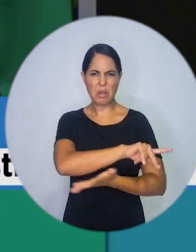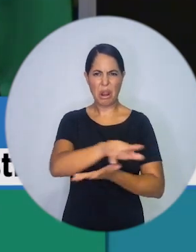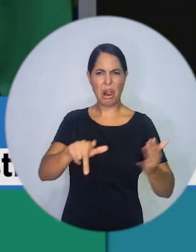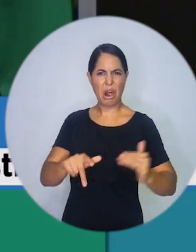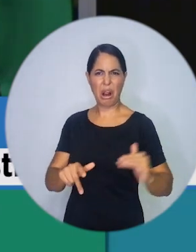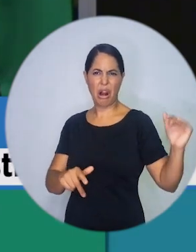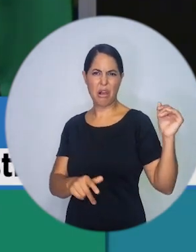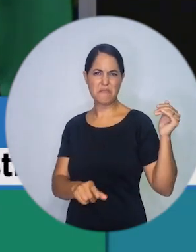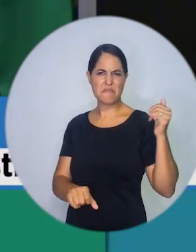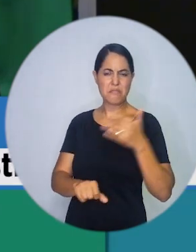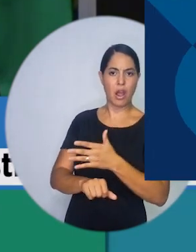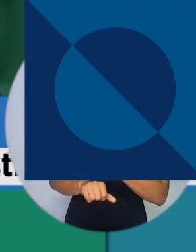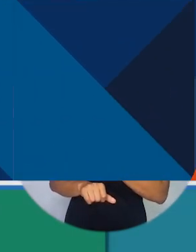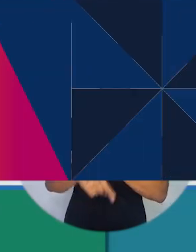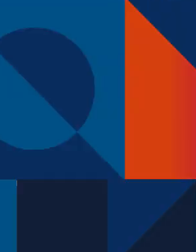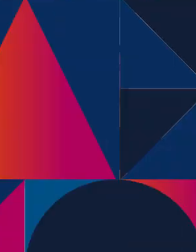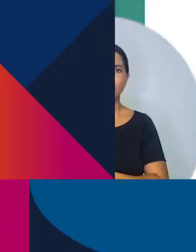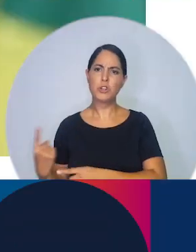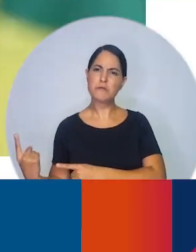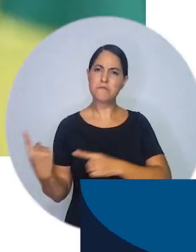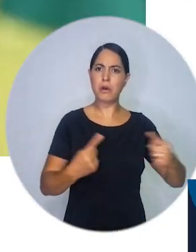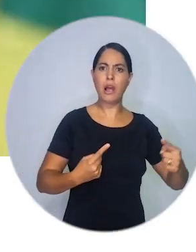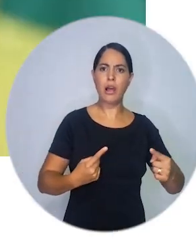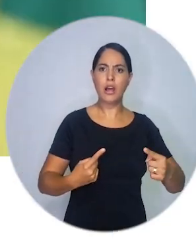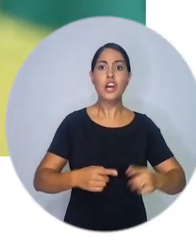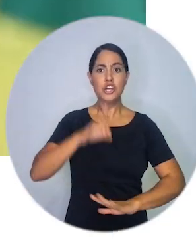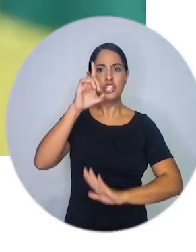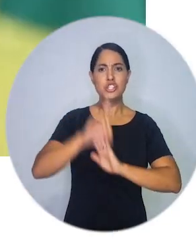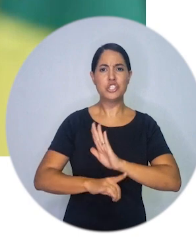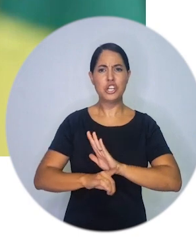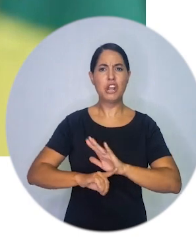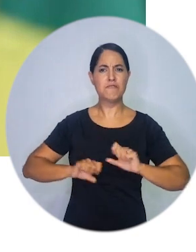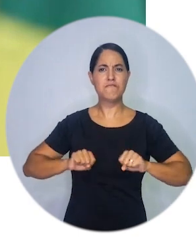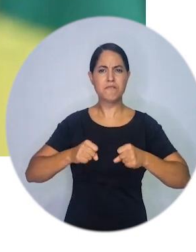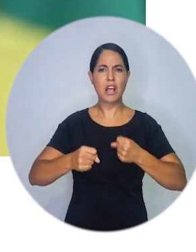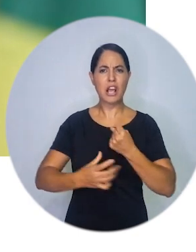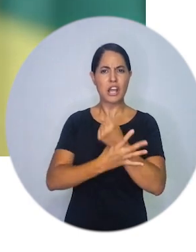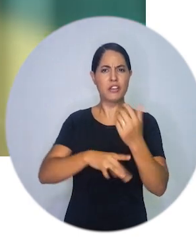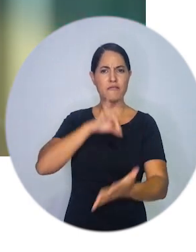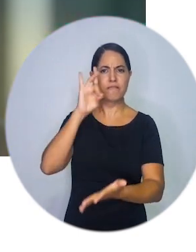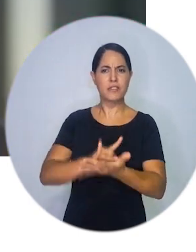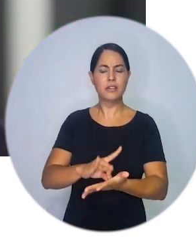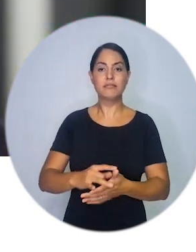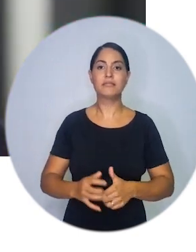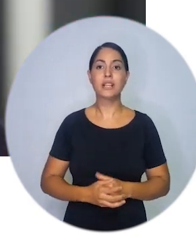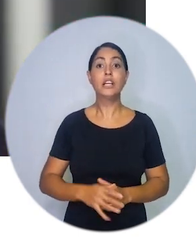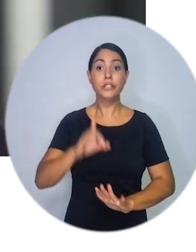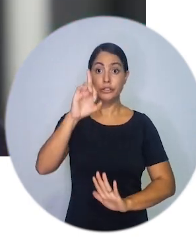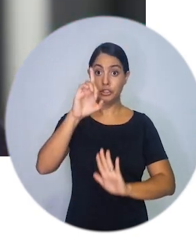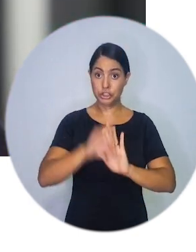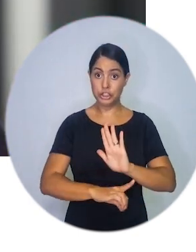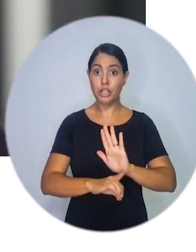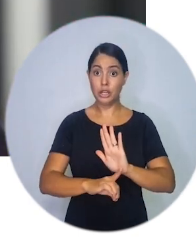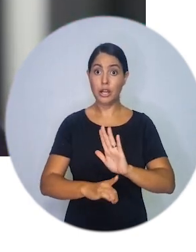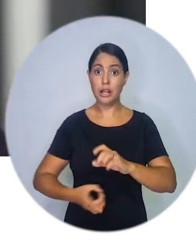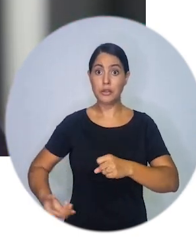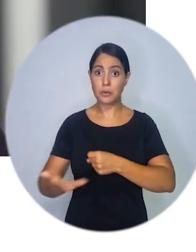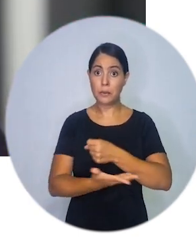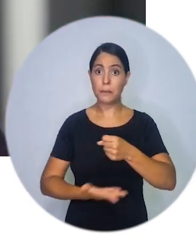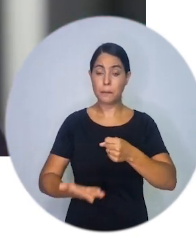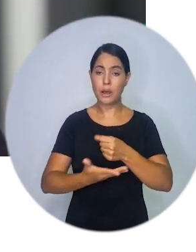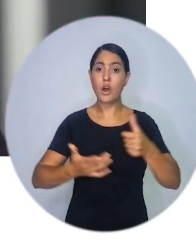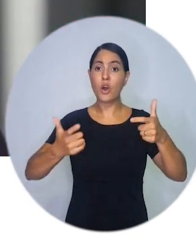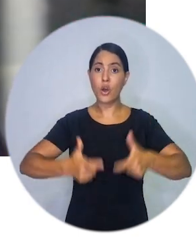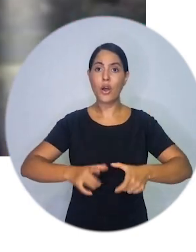protetora intransigente das garantias fundamentais. A defesa de direitos constitucionais, pilar de nosso Estado